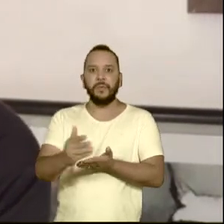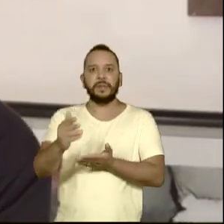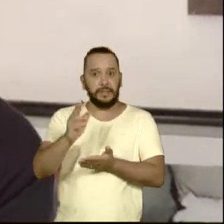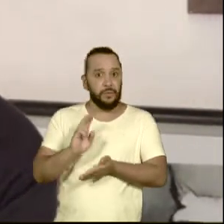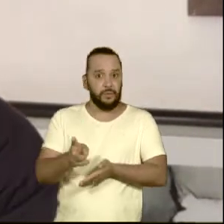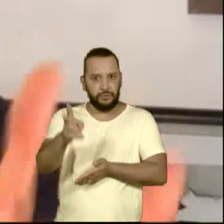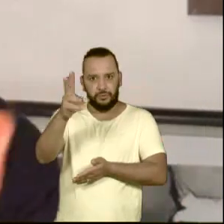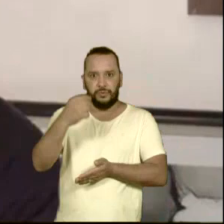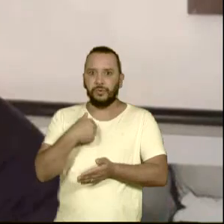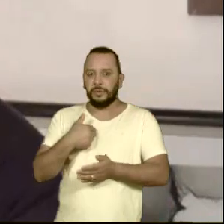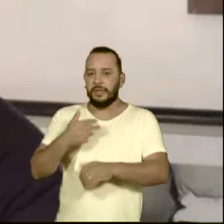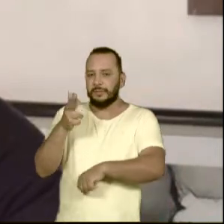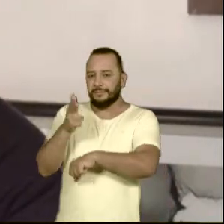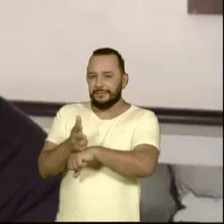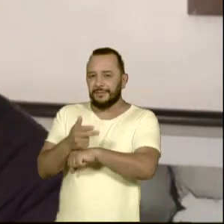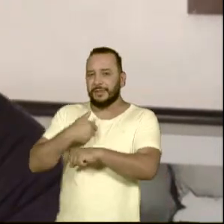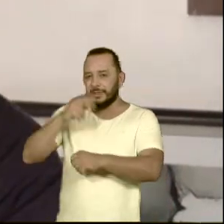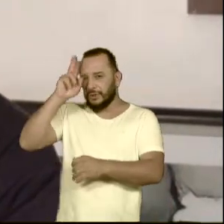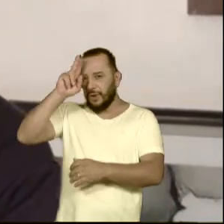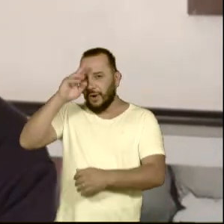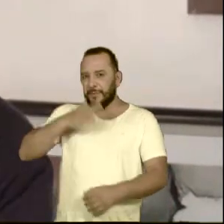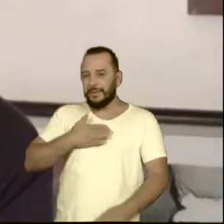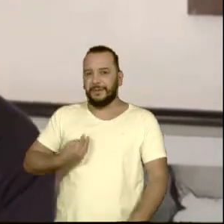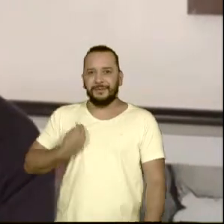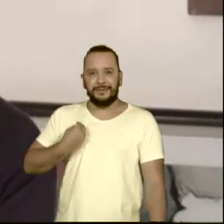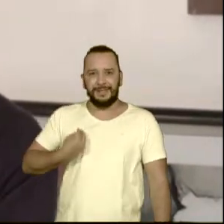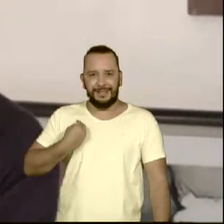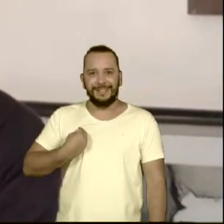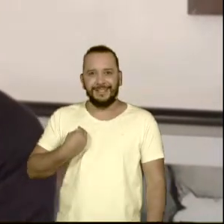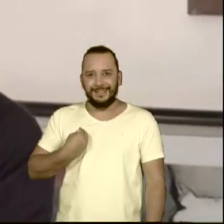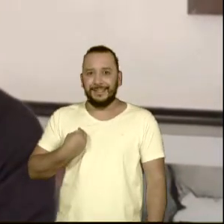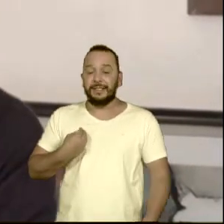vale como um histórico da minha carreira profissional e de caminhos que podem levar você também